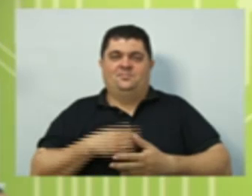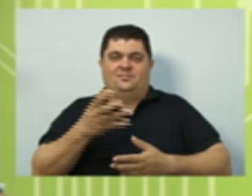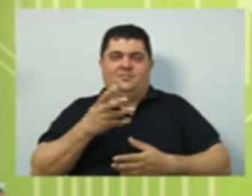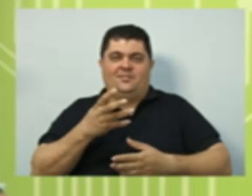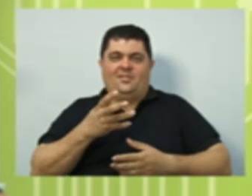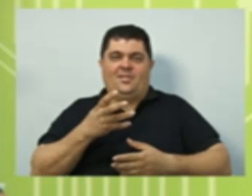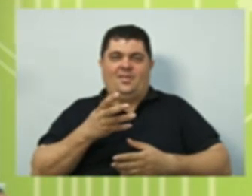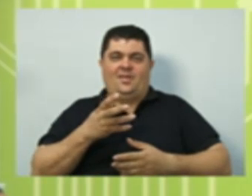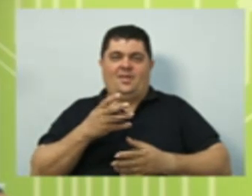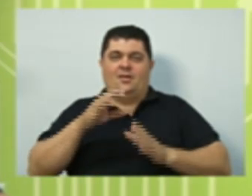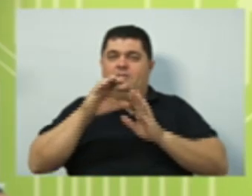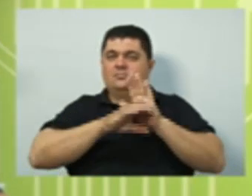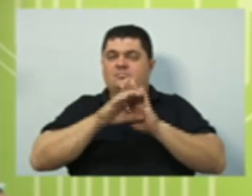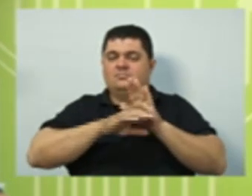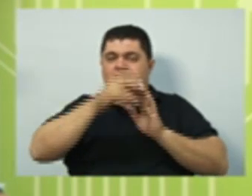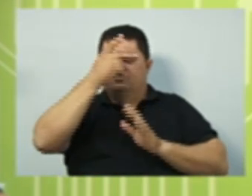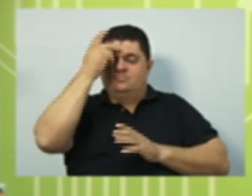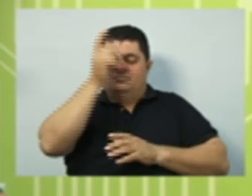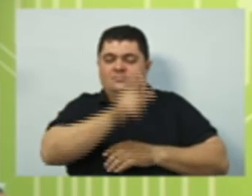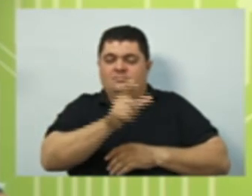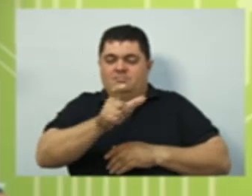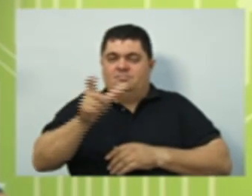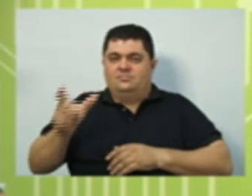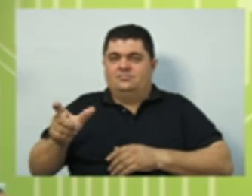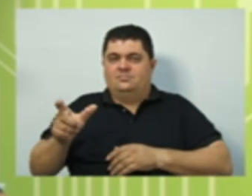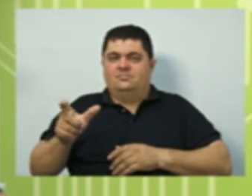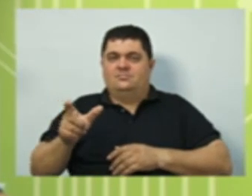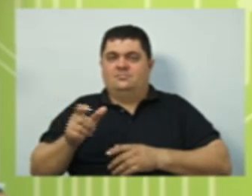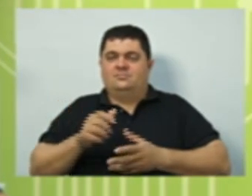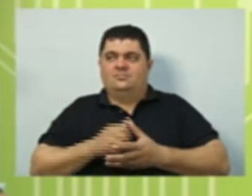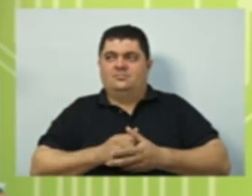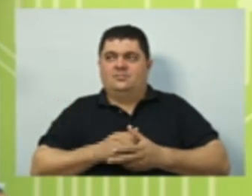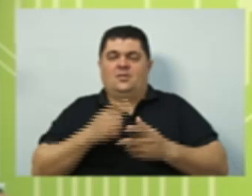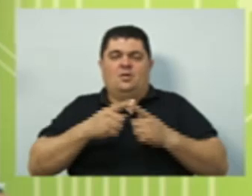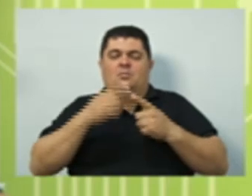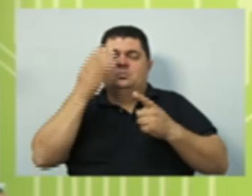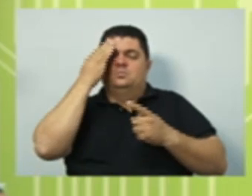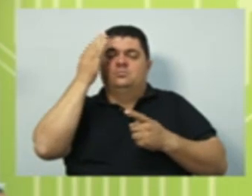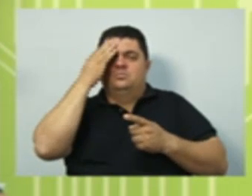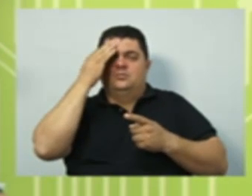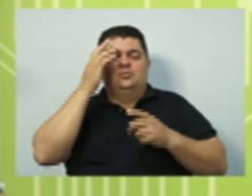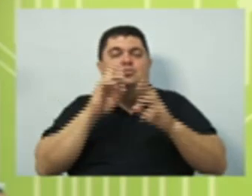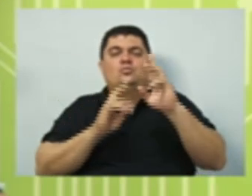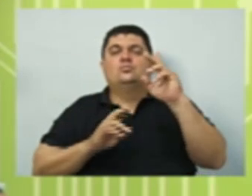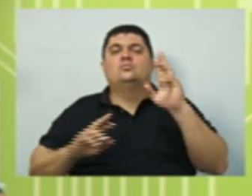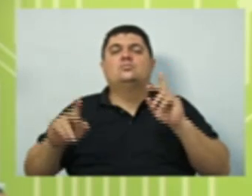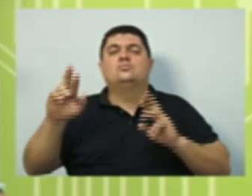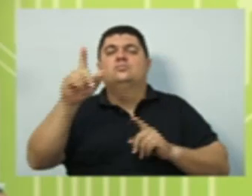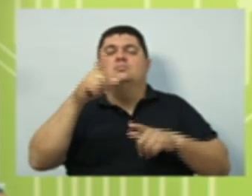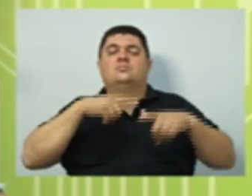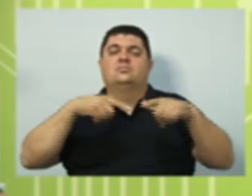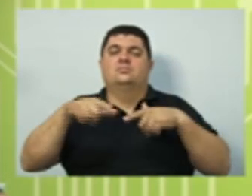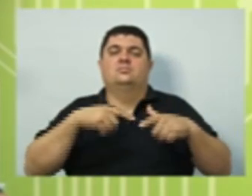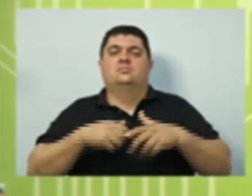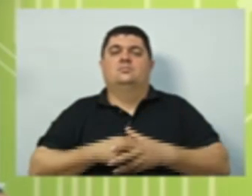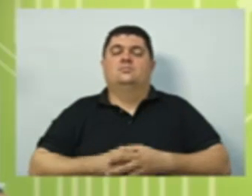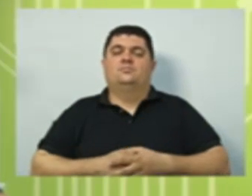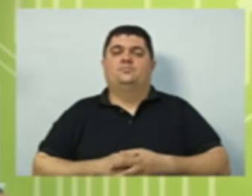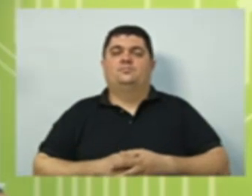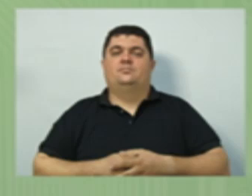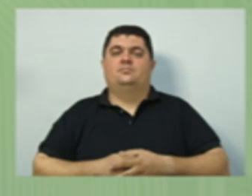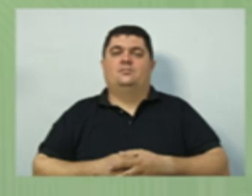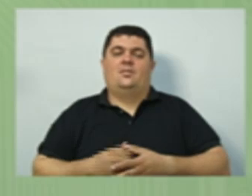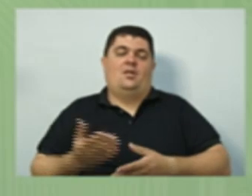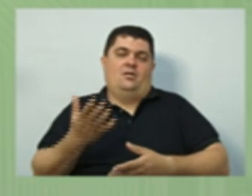atenção para o conceito de ser humano de Aristóteles, para entendermos diferentemente o trabalho. Vamos